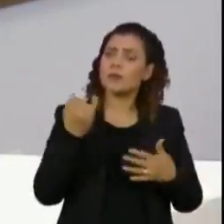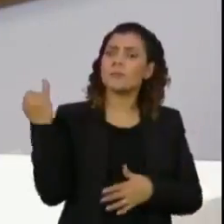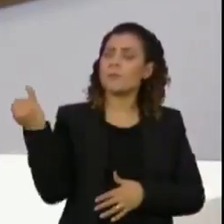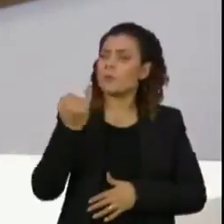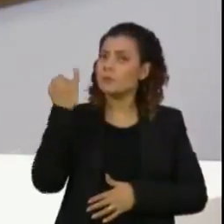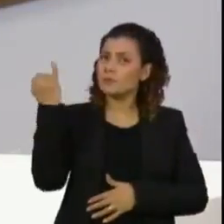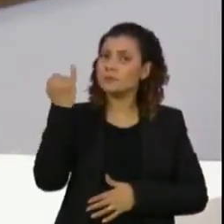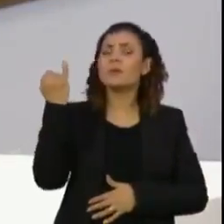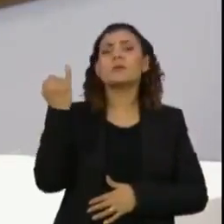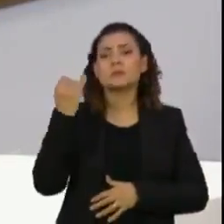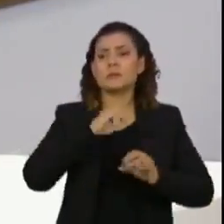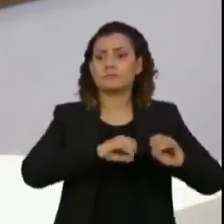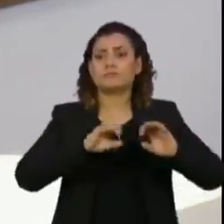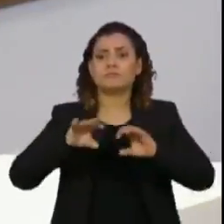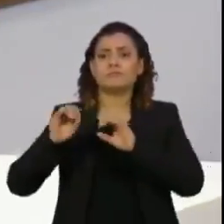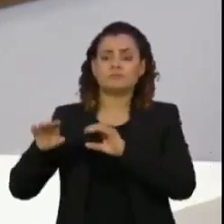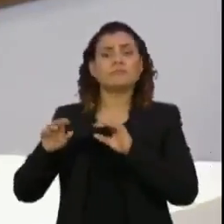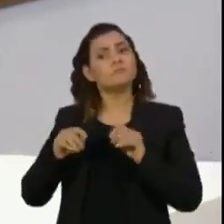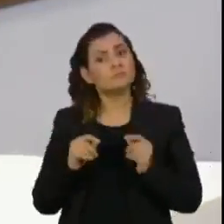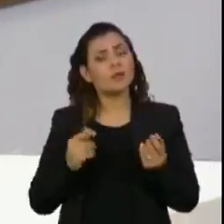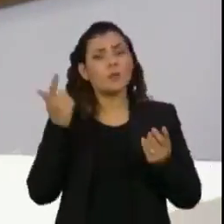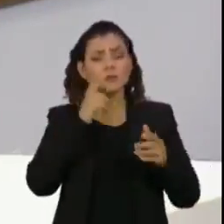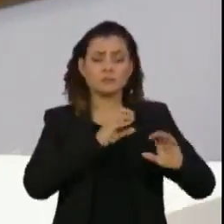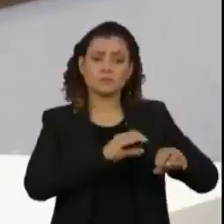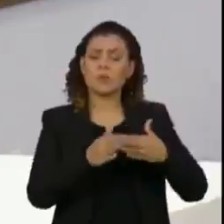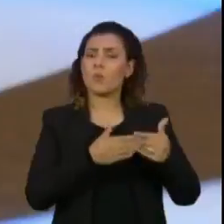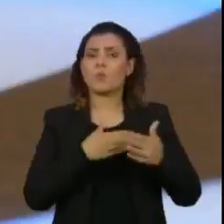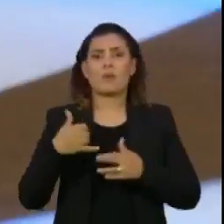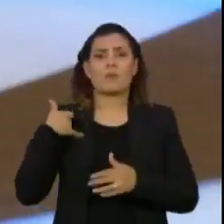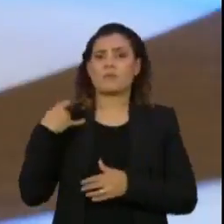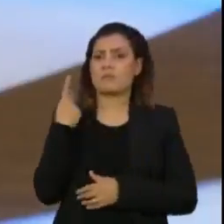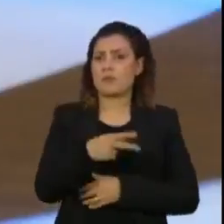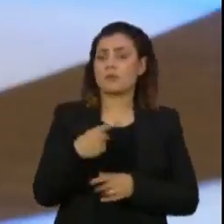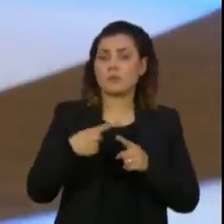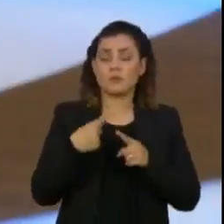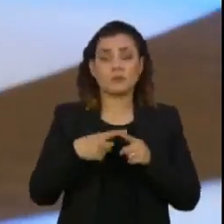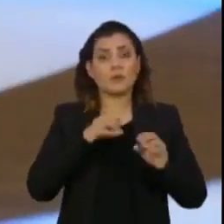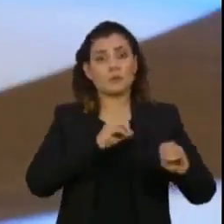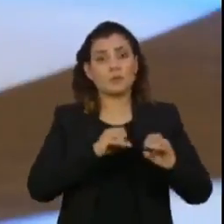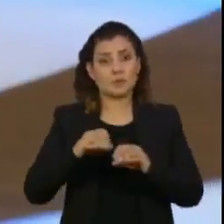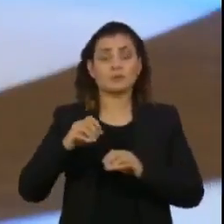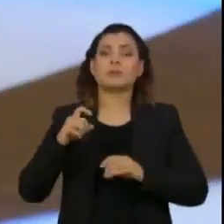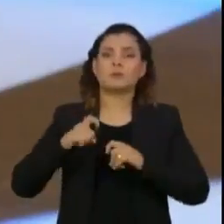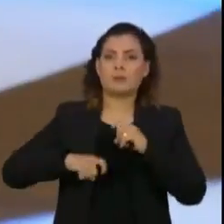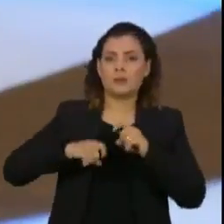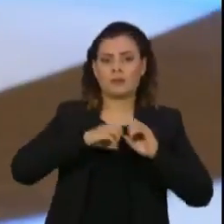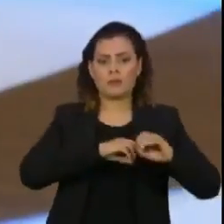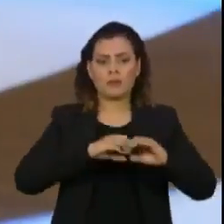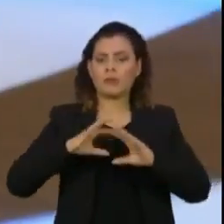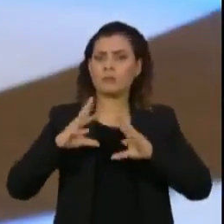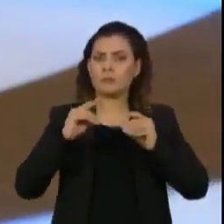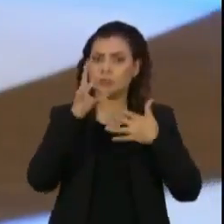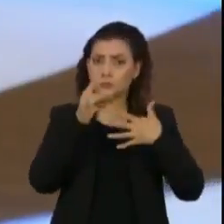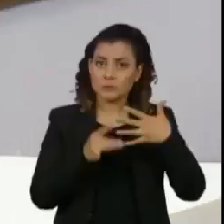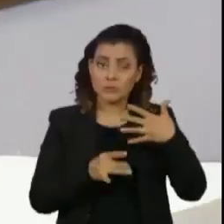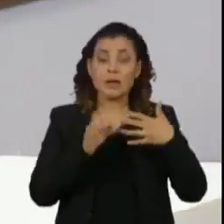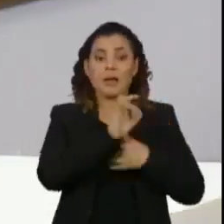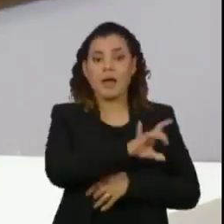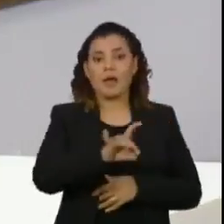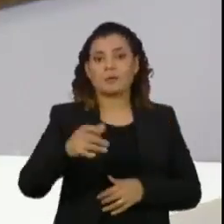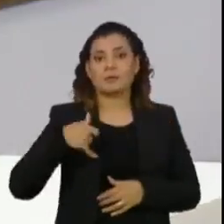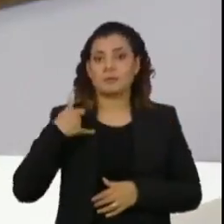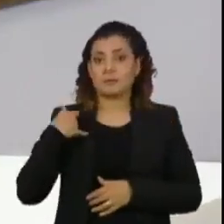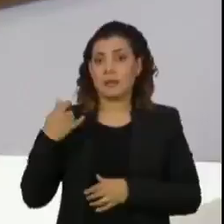importância da educação sexual para qualquer idade, né? Porque a educação sexual ela é muito ampla, cada faixa etária ela precisa